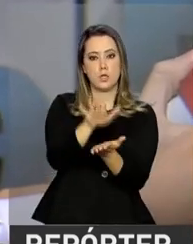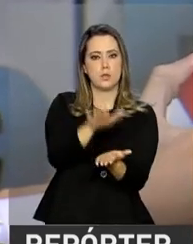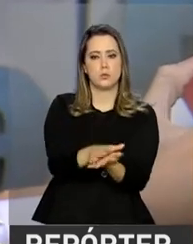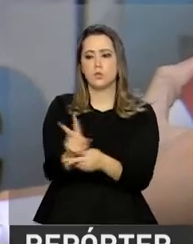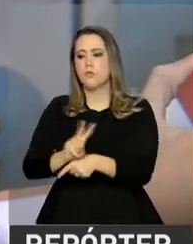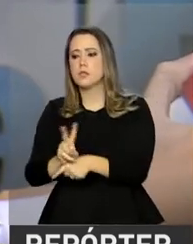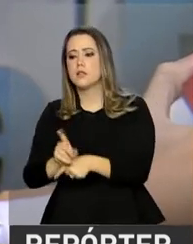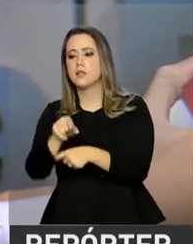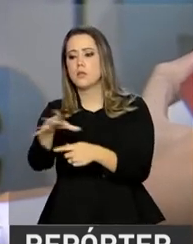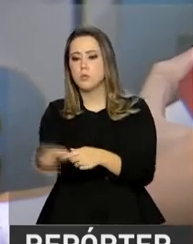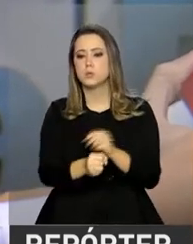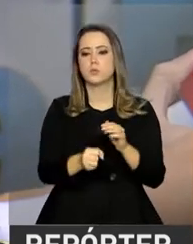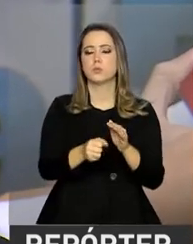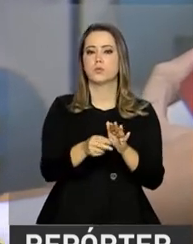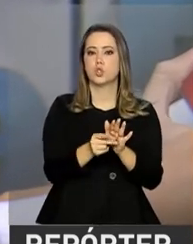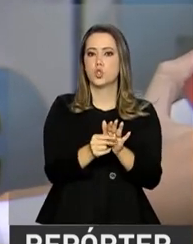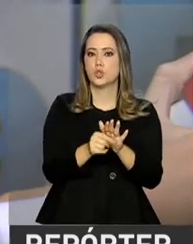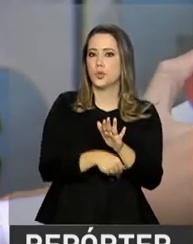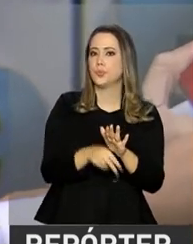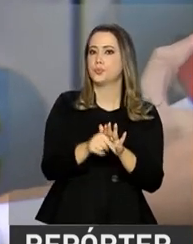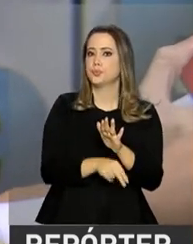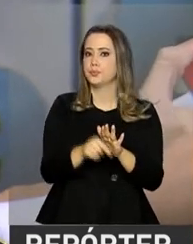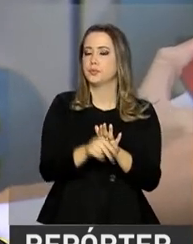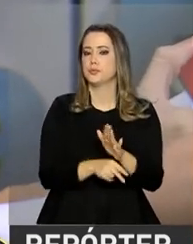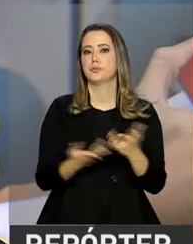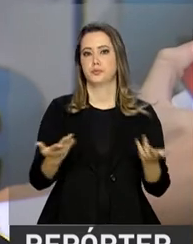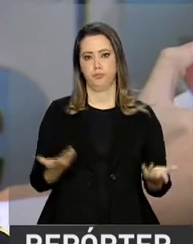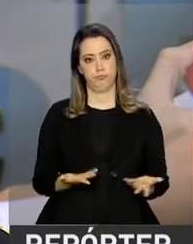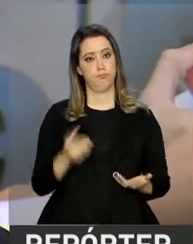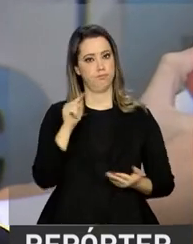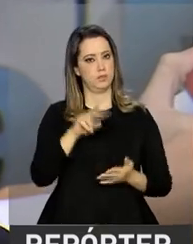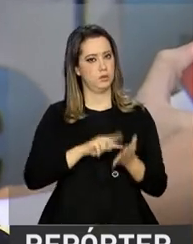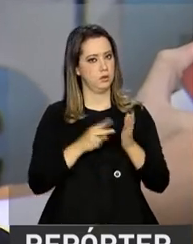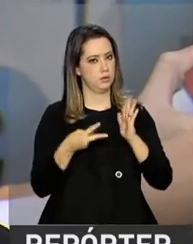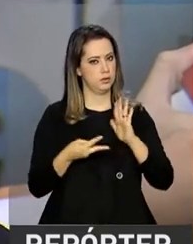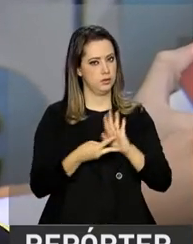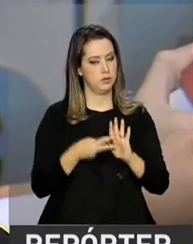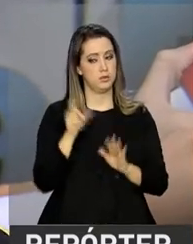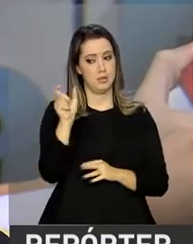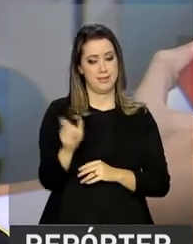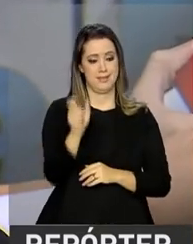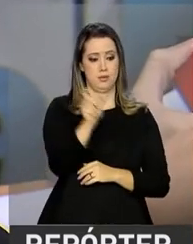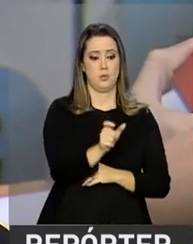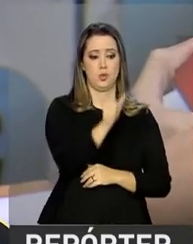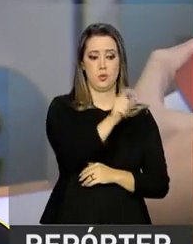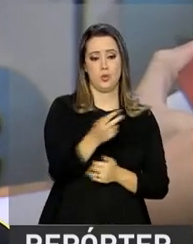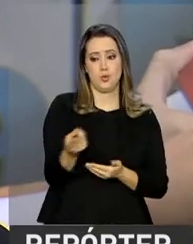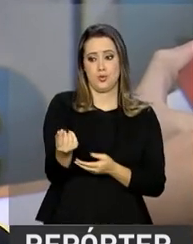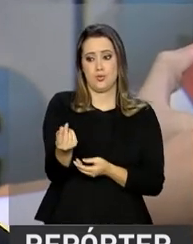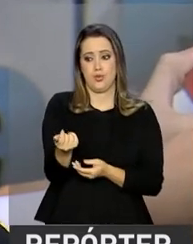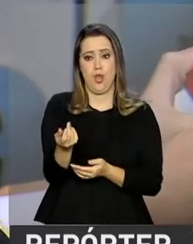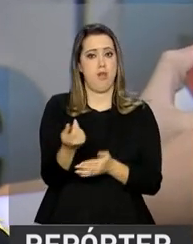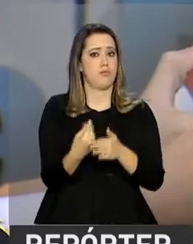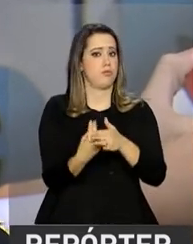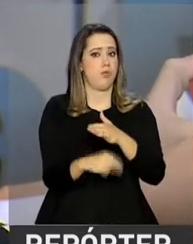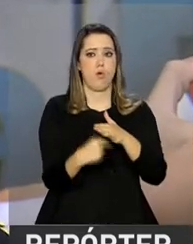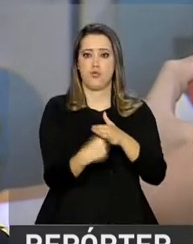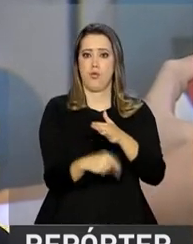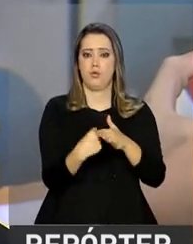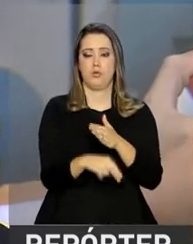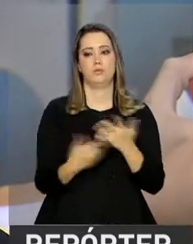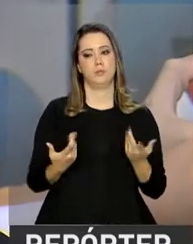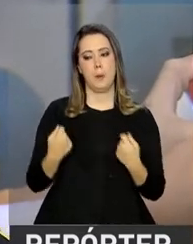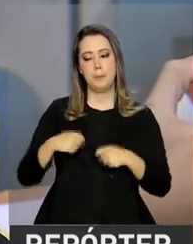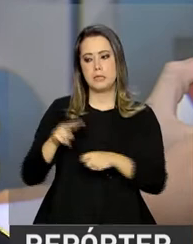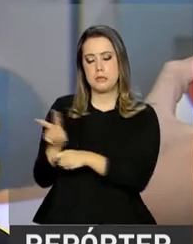participam na arrecadação federal com 61 por cento o que significa que nessa nas decisões números que a gente percebe que a fiscalização da receita